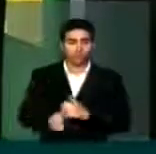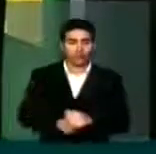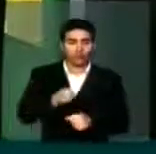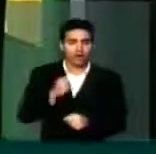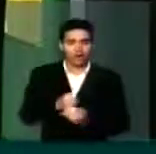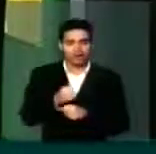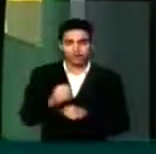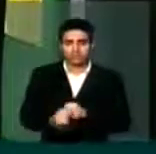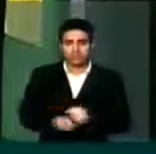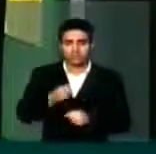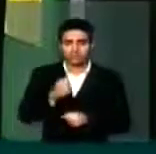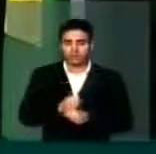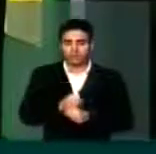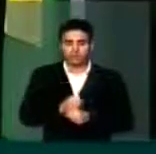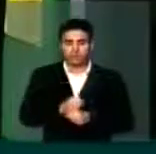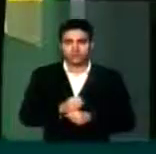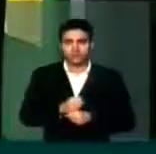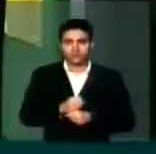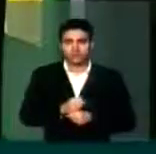décadas